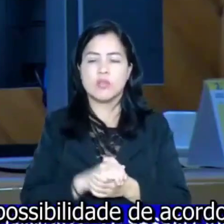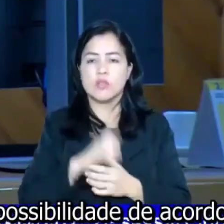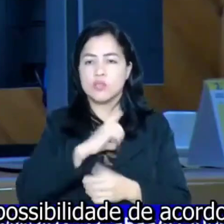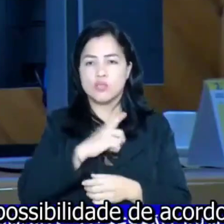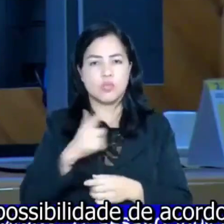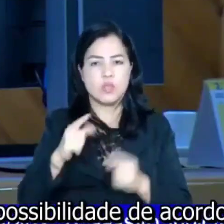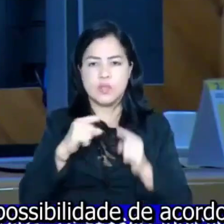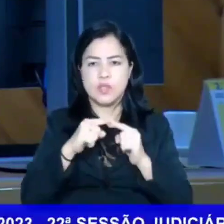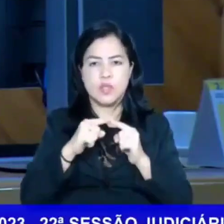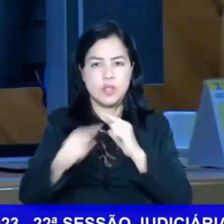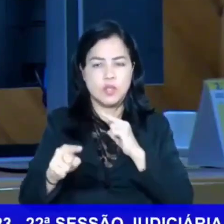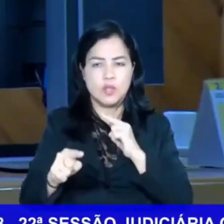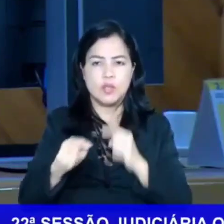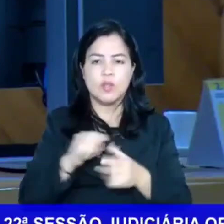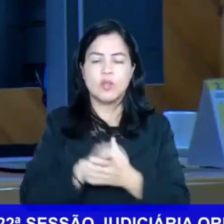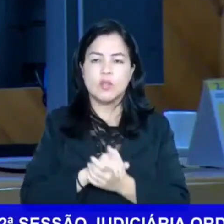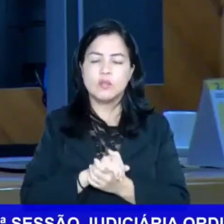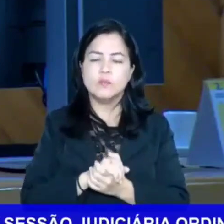acordo e